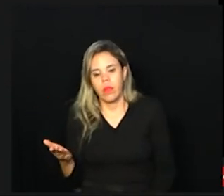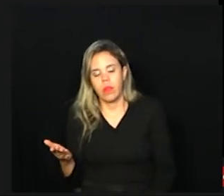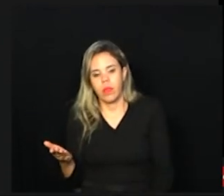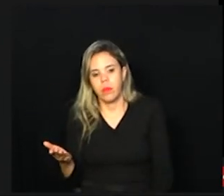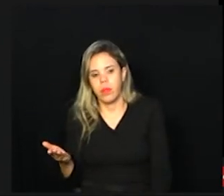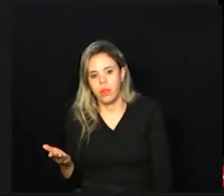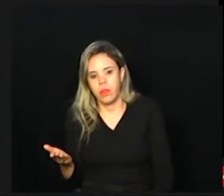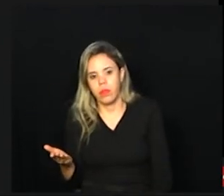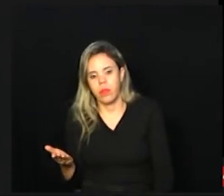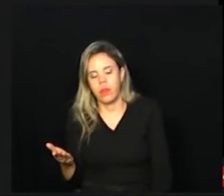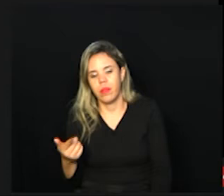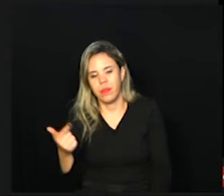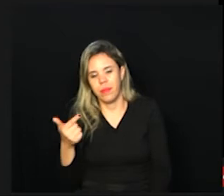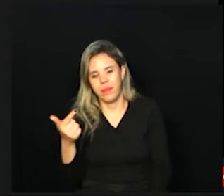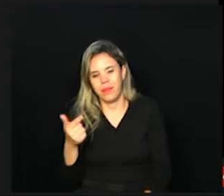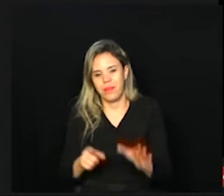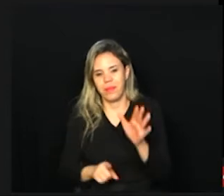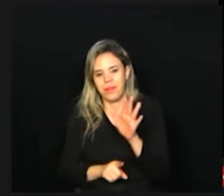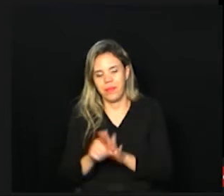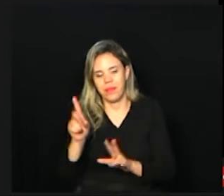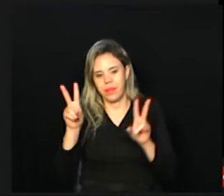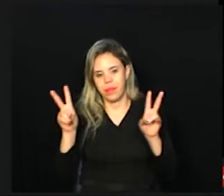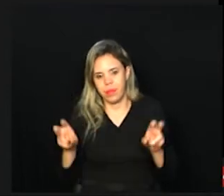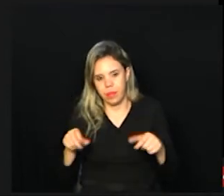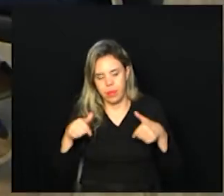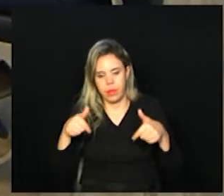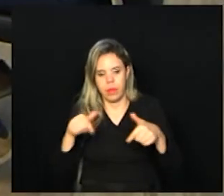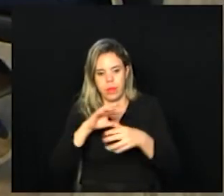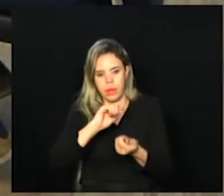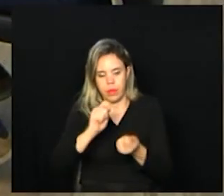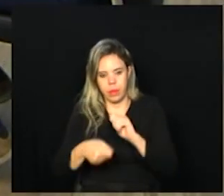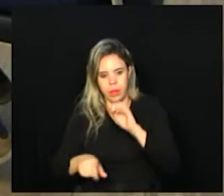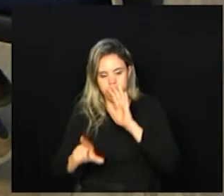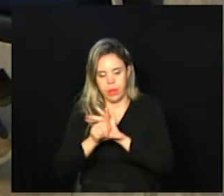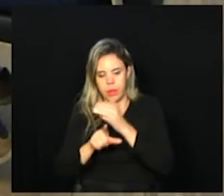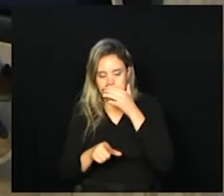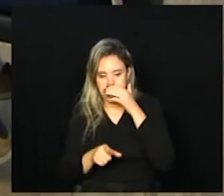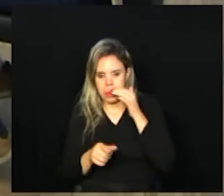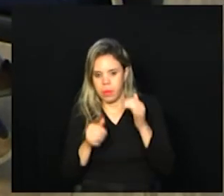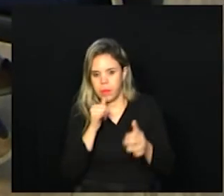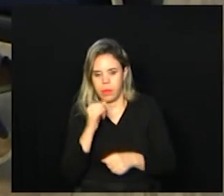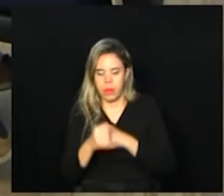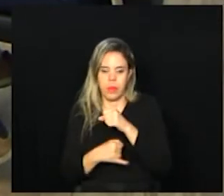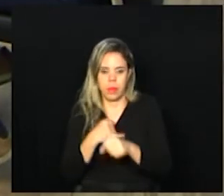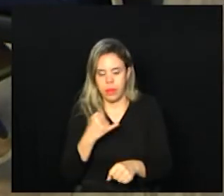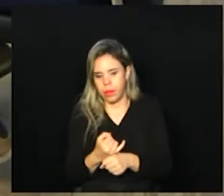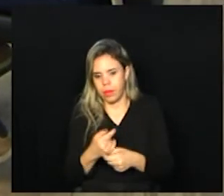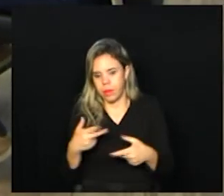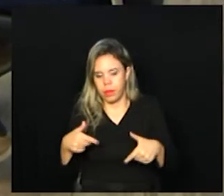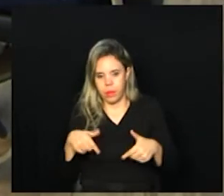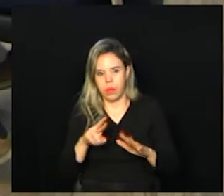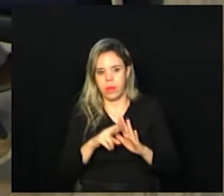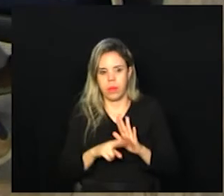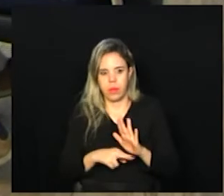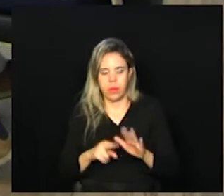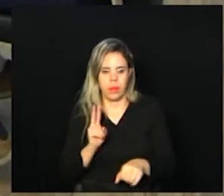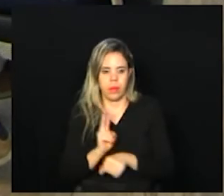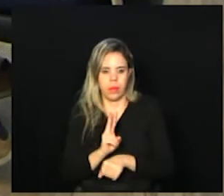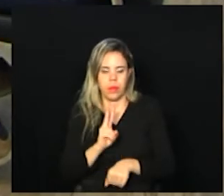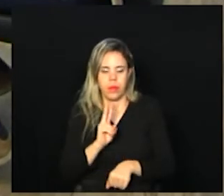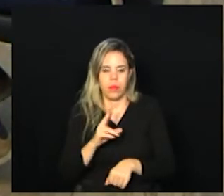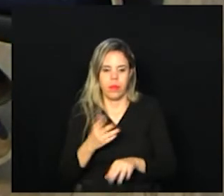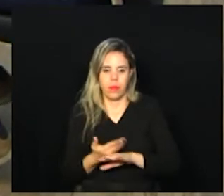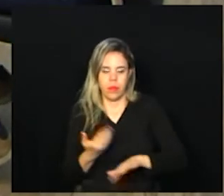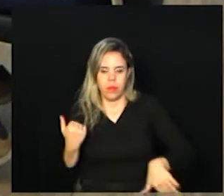qual foi o seu segundo questionamento que agora esqueci? Sobre a atualização da lei, por exemplo, online, ou das medidas protetivas para afastar